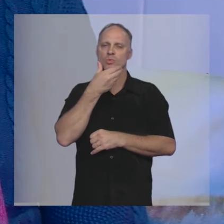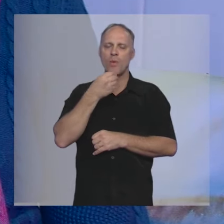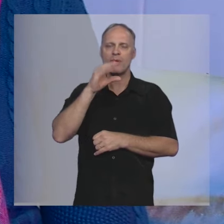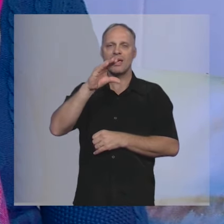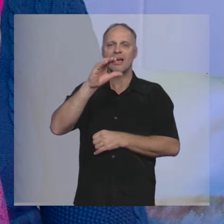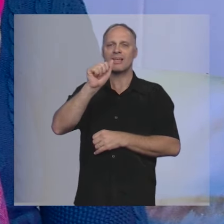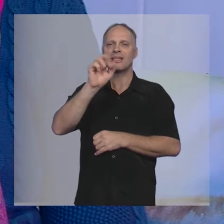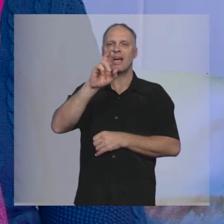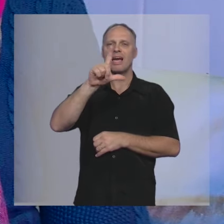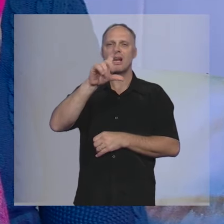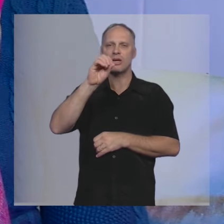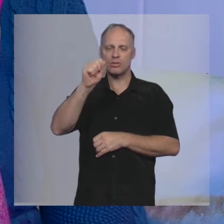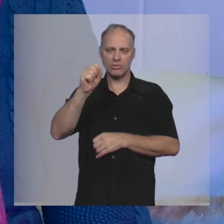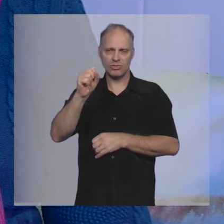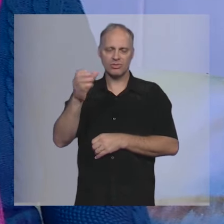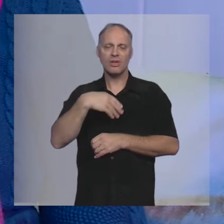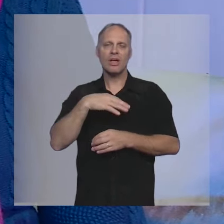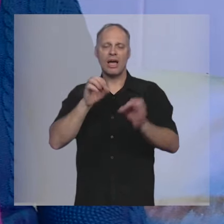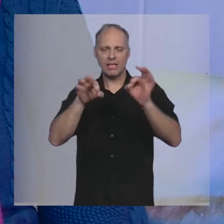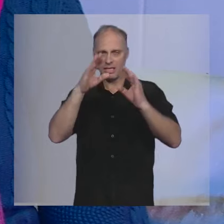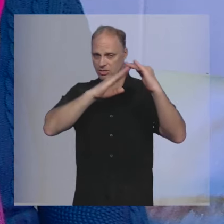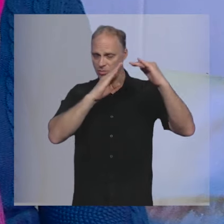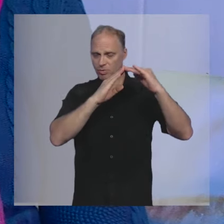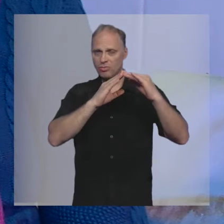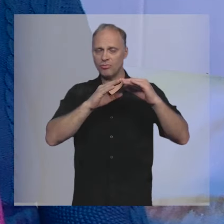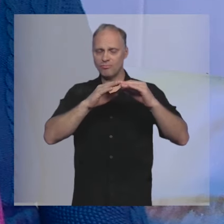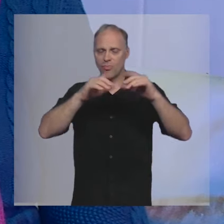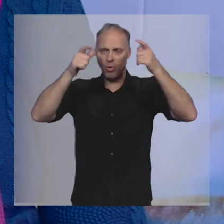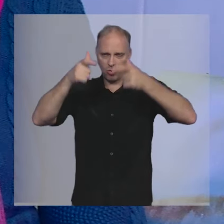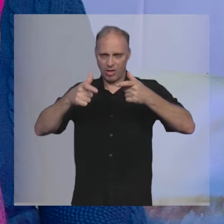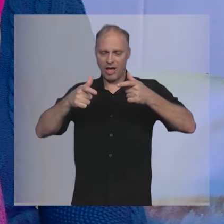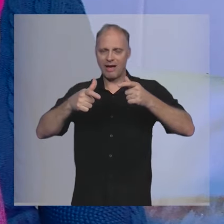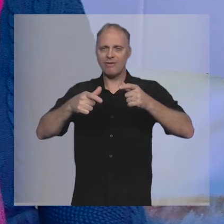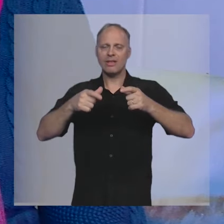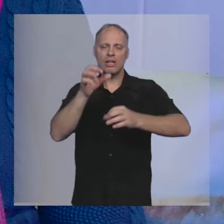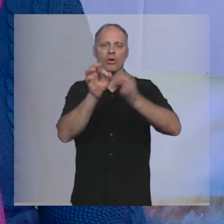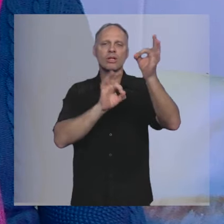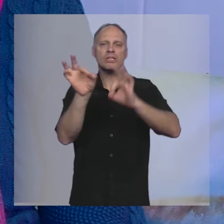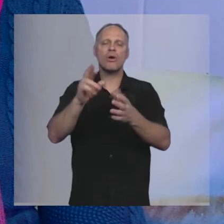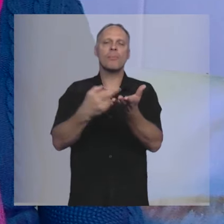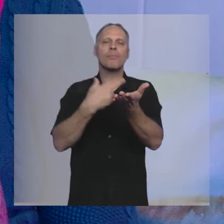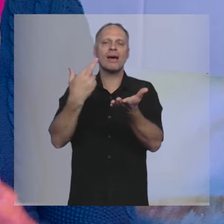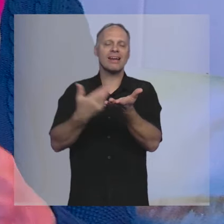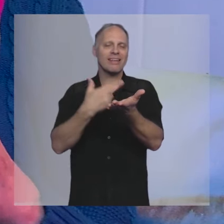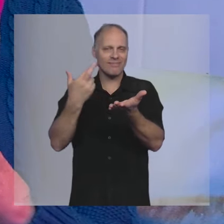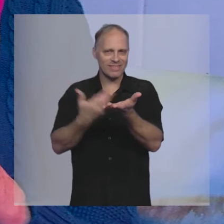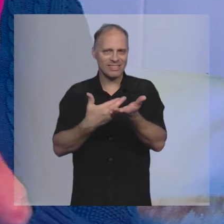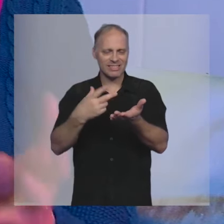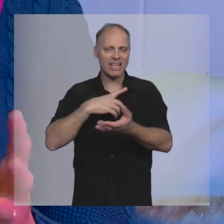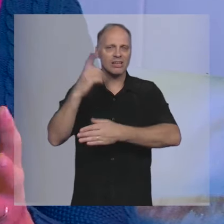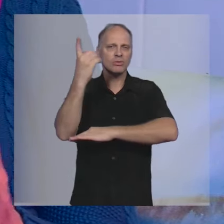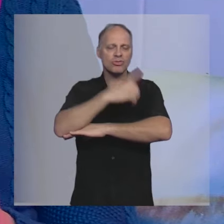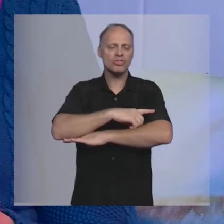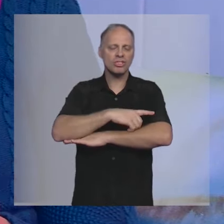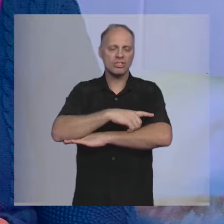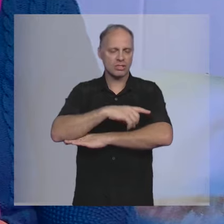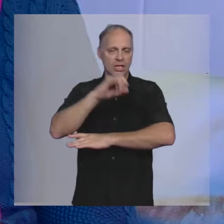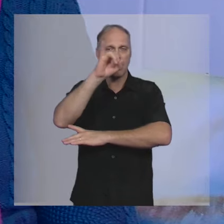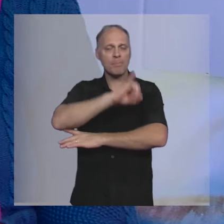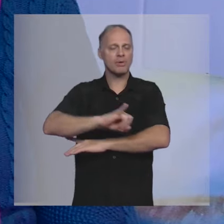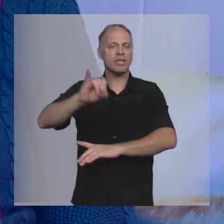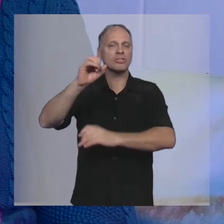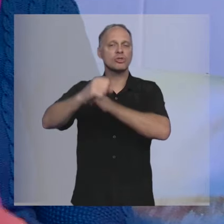tinha a Galeria Gestual em São Leopoldo, organizou para a revista Rua Grande, no dia dos destaques